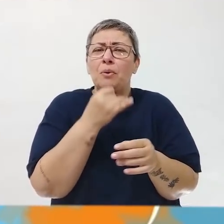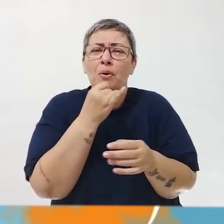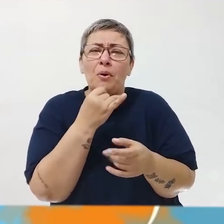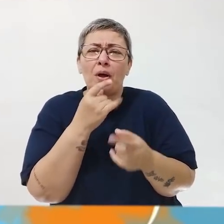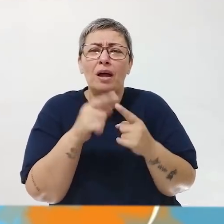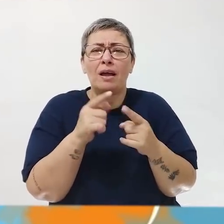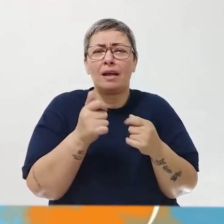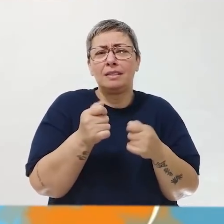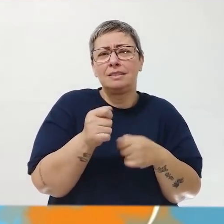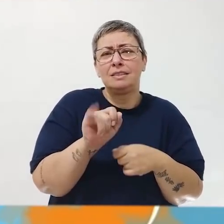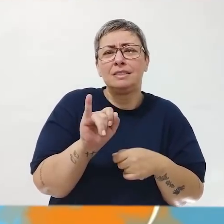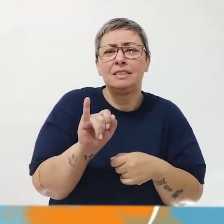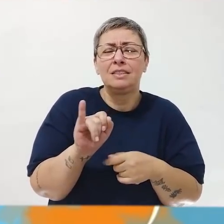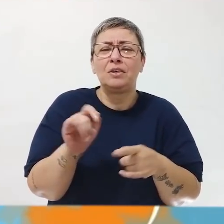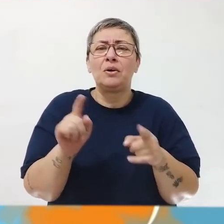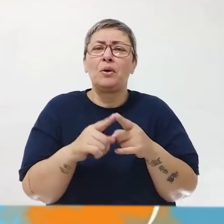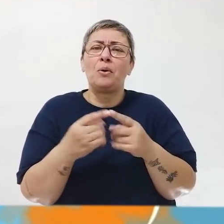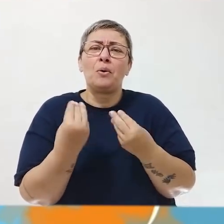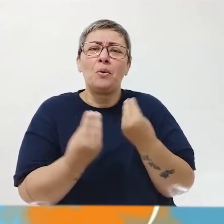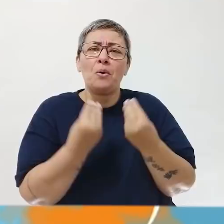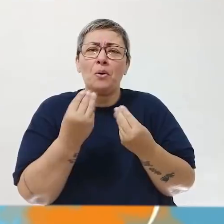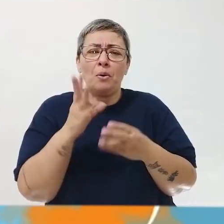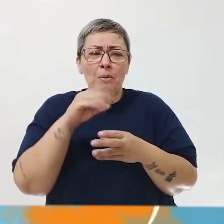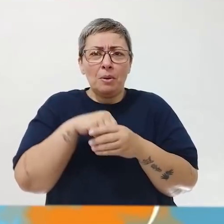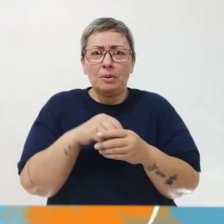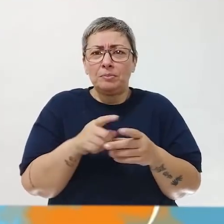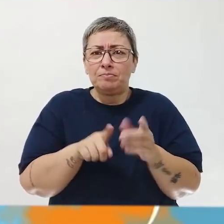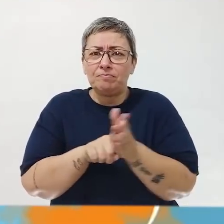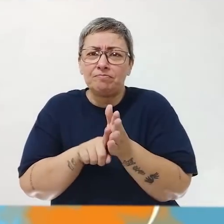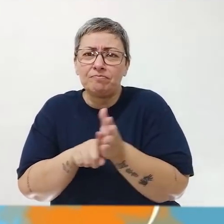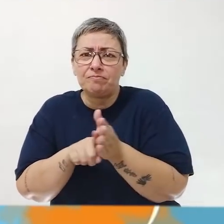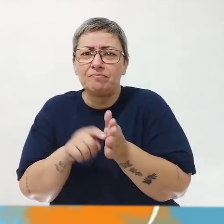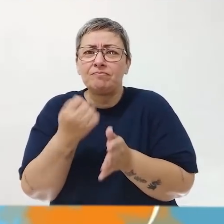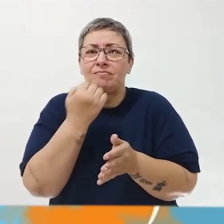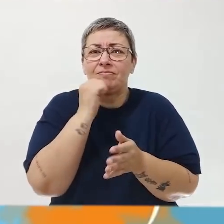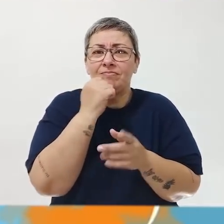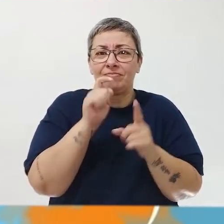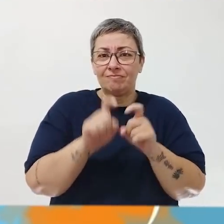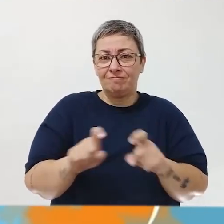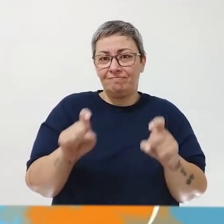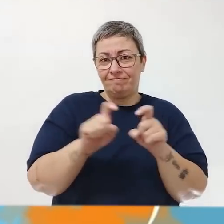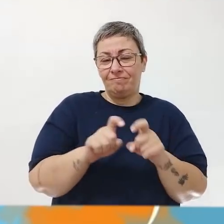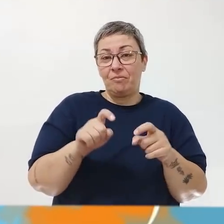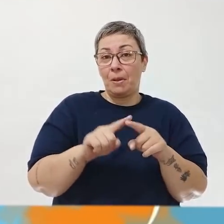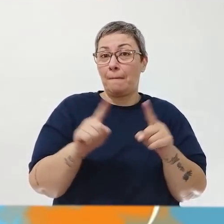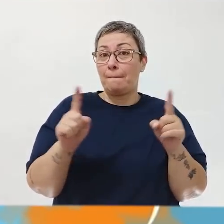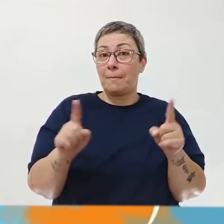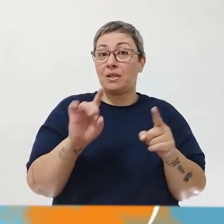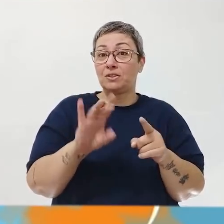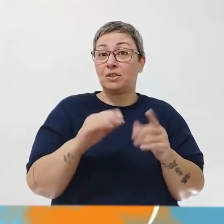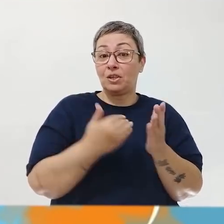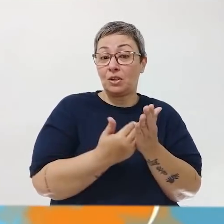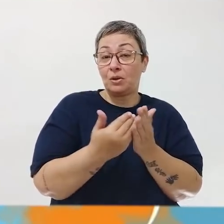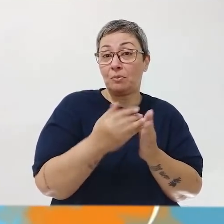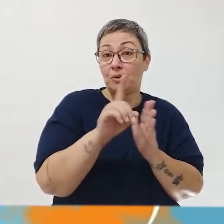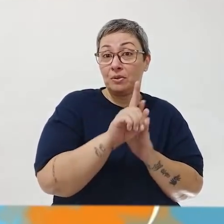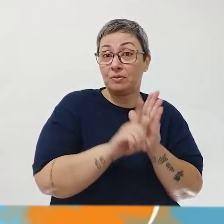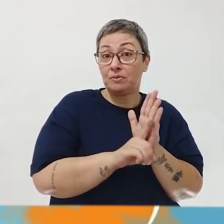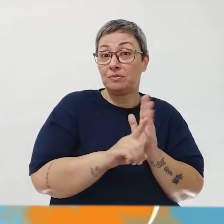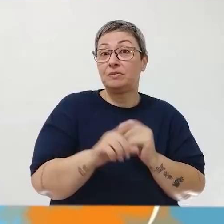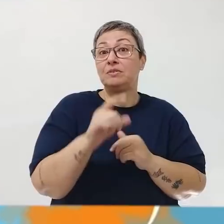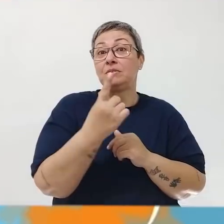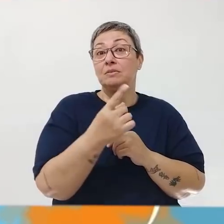programas de inteligência artificial, como parte das suas pesquisas em ciência da computação. Mas foi apenas a partir da década